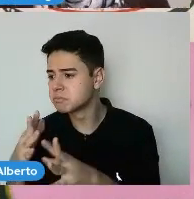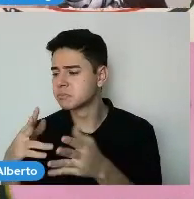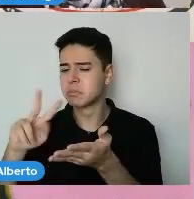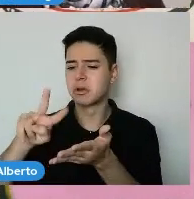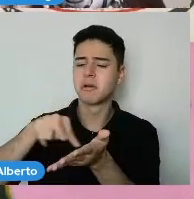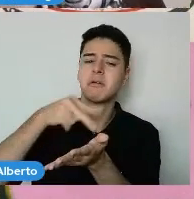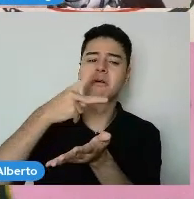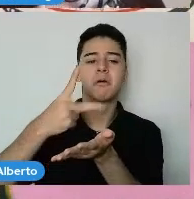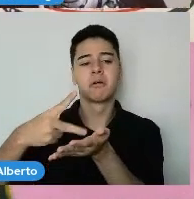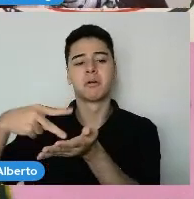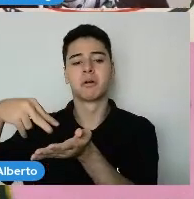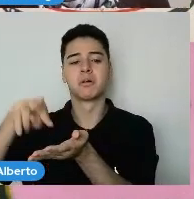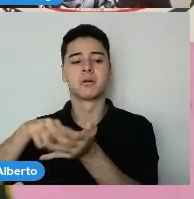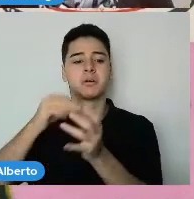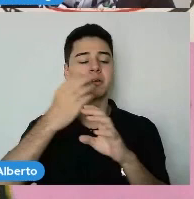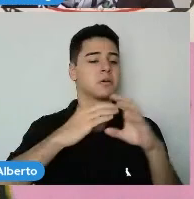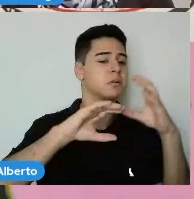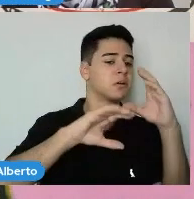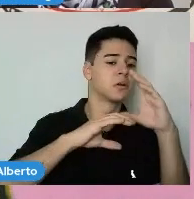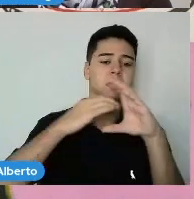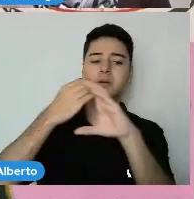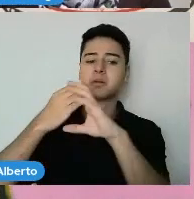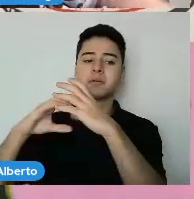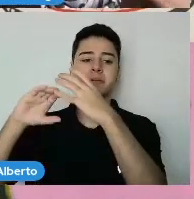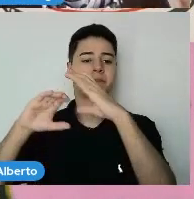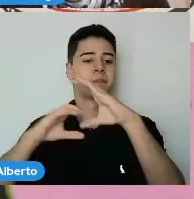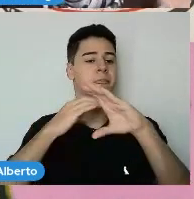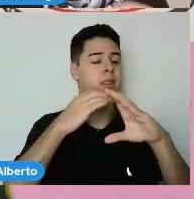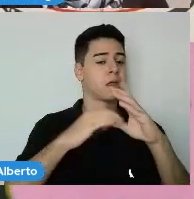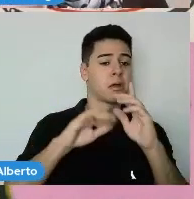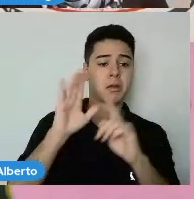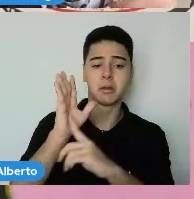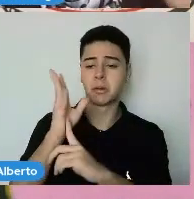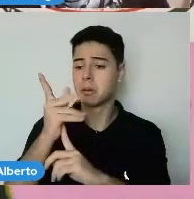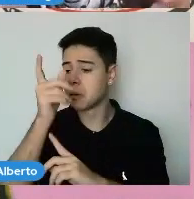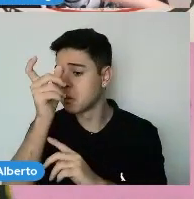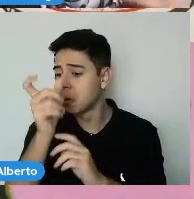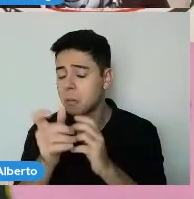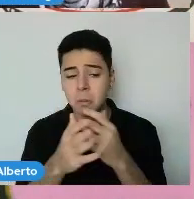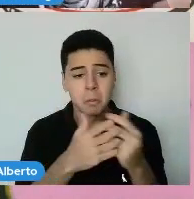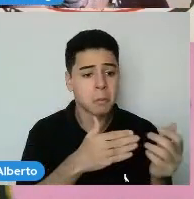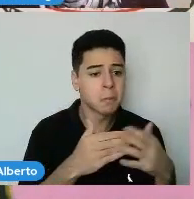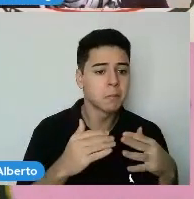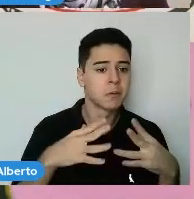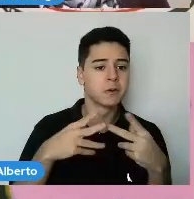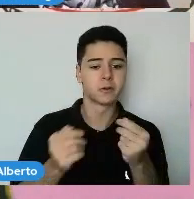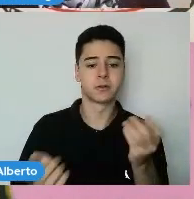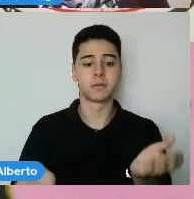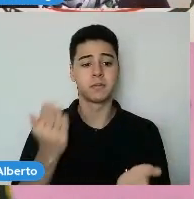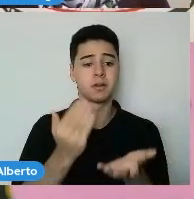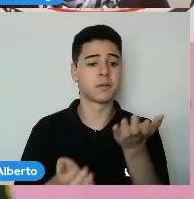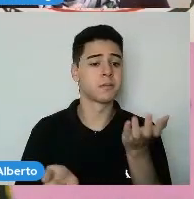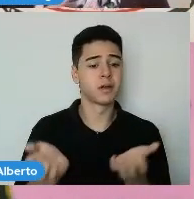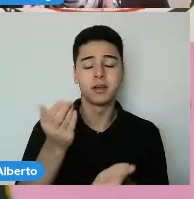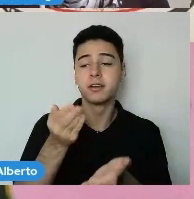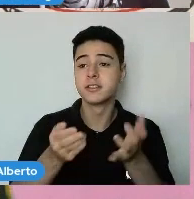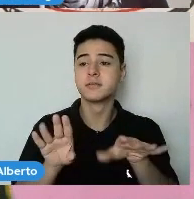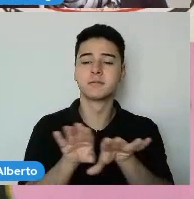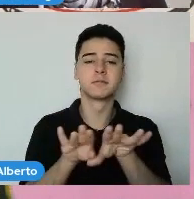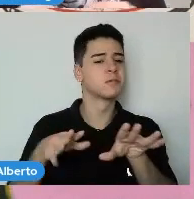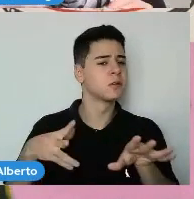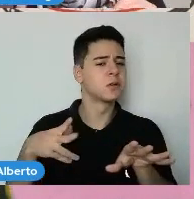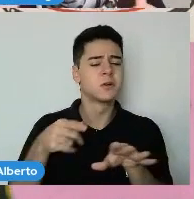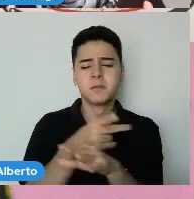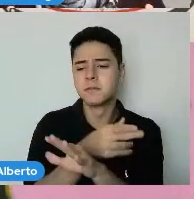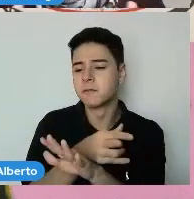dançarino, a performance do canto, a performance do ator, né? Mágica, mímica, malabarismo. Para a maioria das